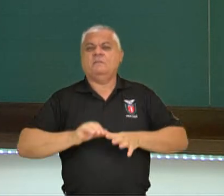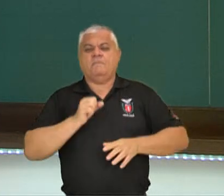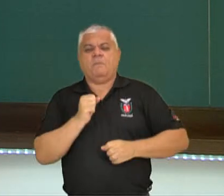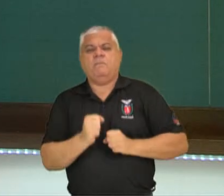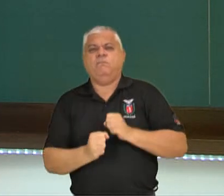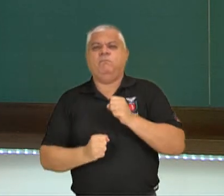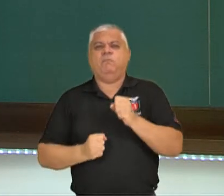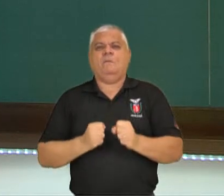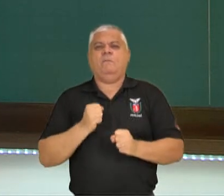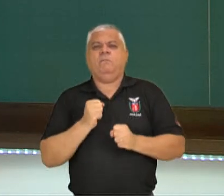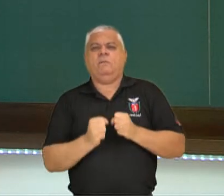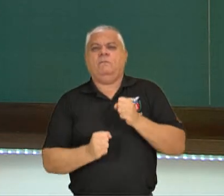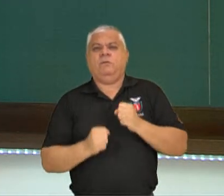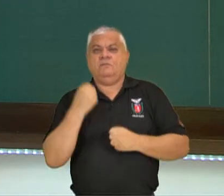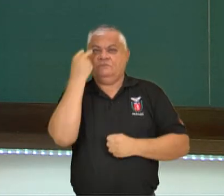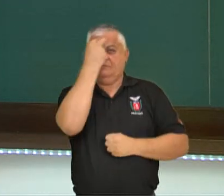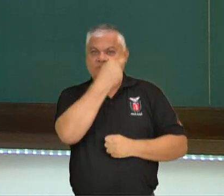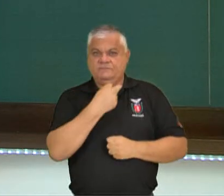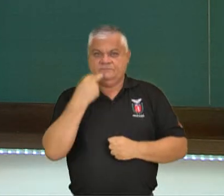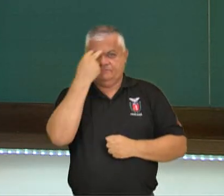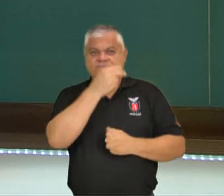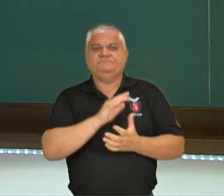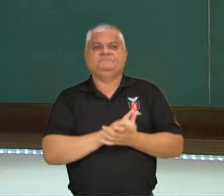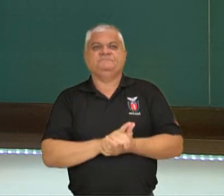por 2 horas, ok?